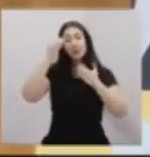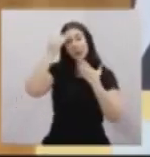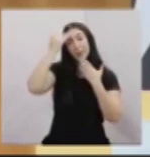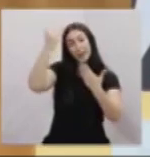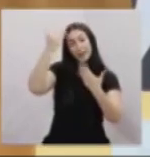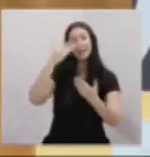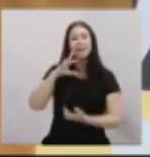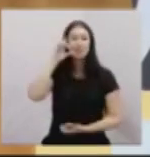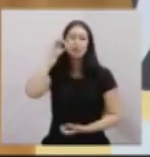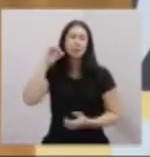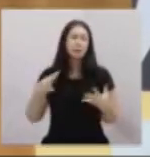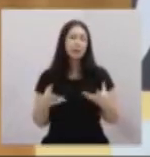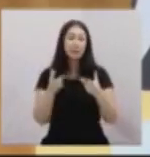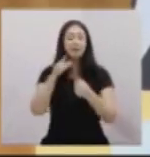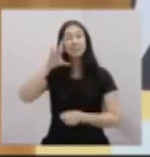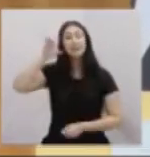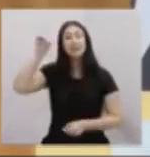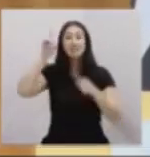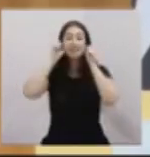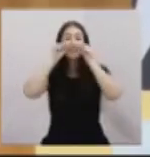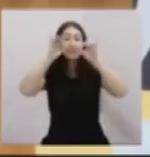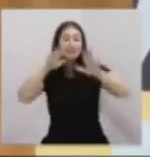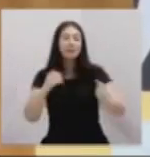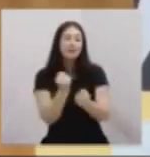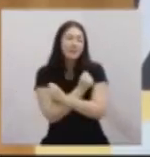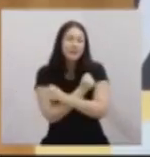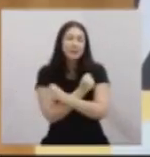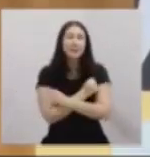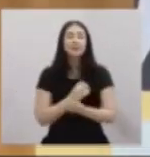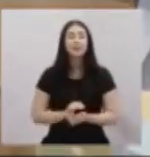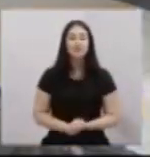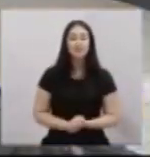e um excelente dia. Deus nos abençoe e um forte abraço a todos.